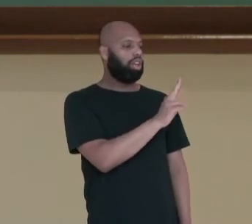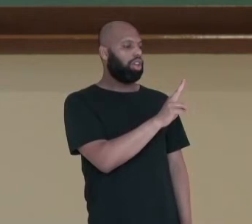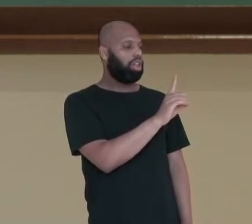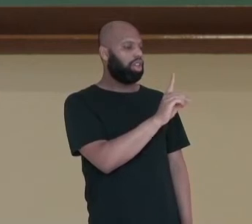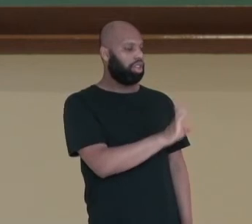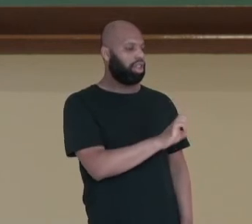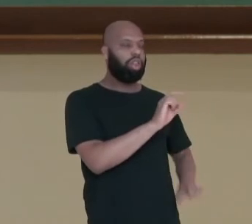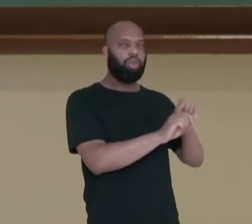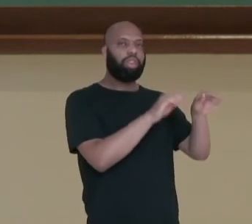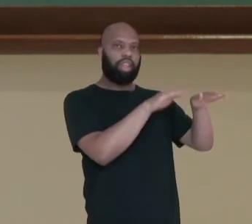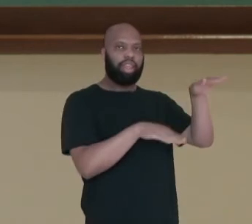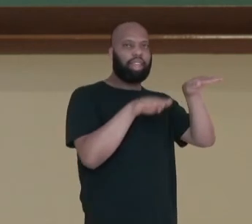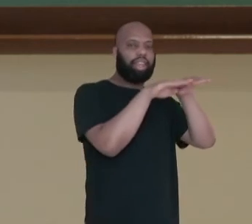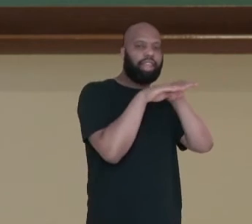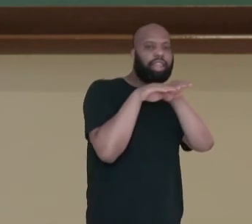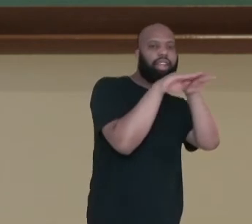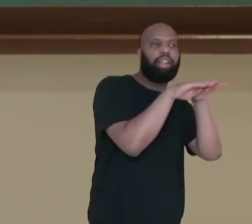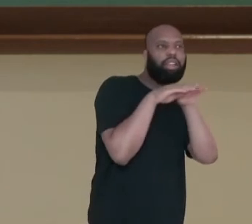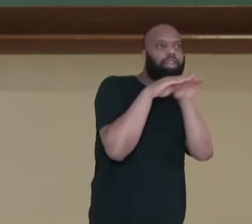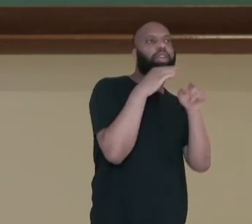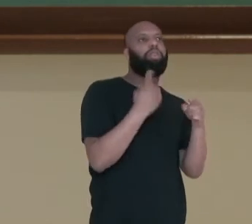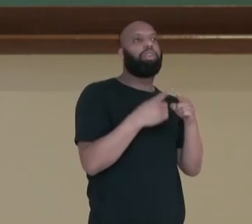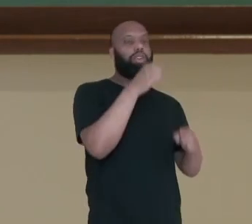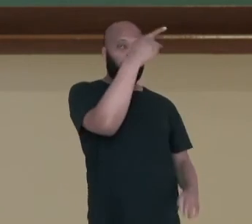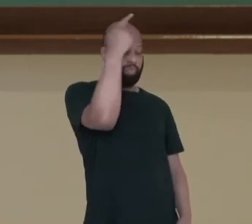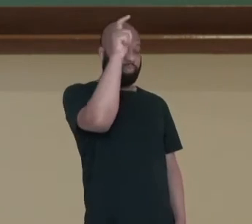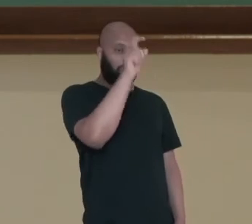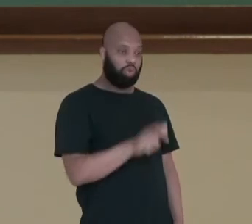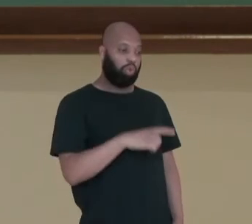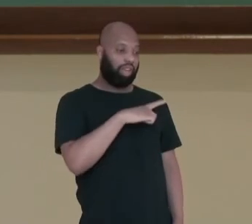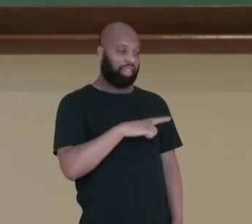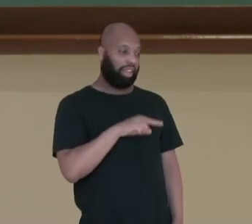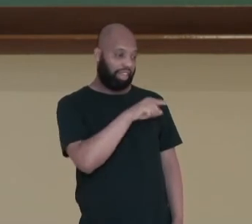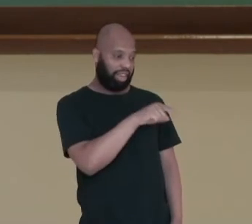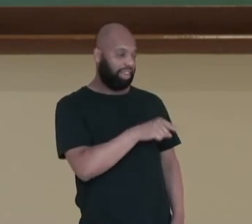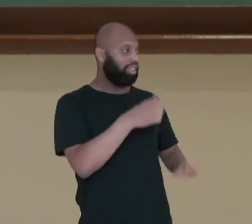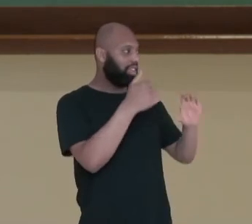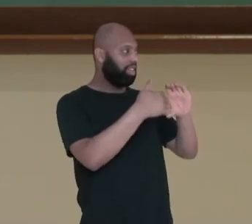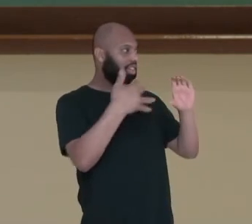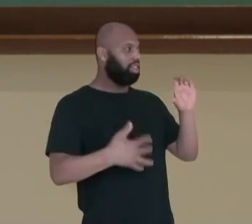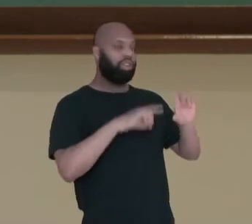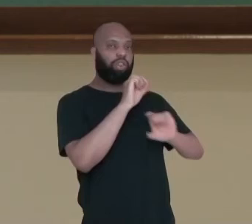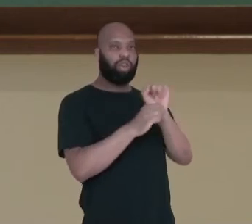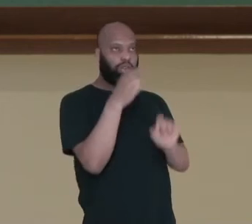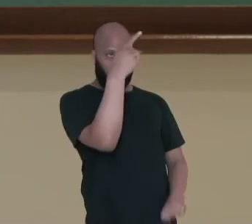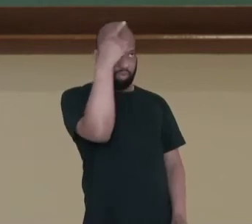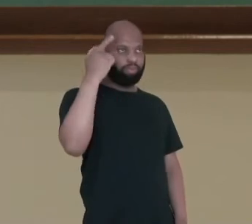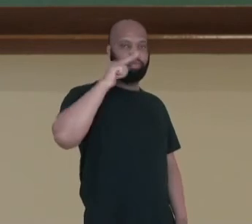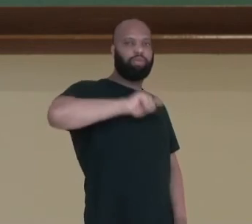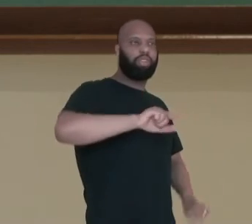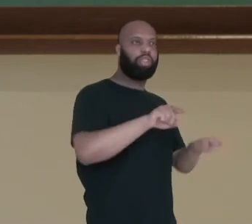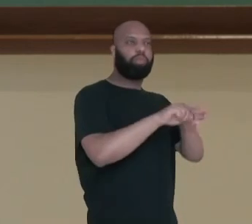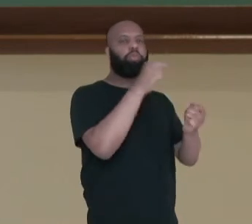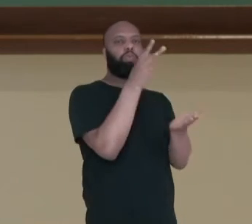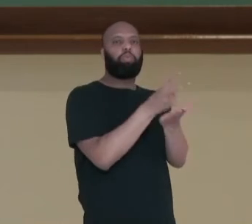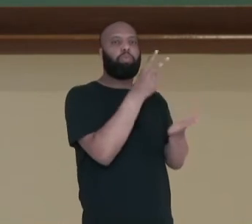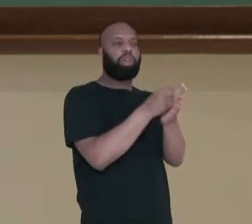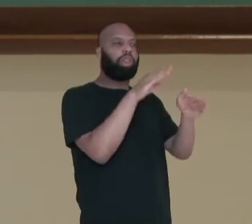a moderação. Uma pessoa virtuosa, nesse sentido, é aquela que consegue se